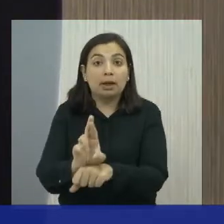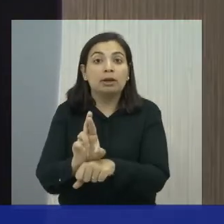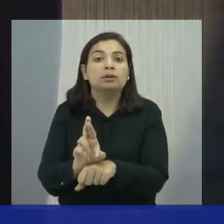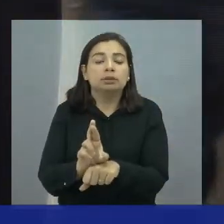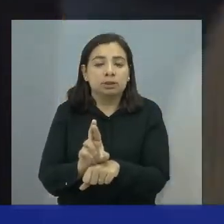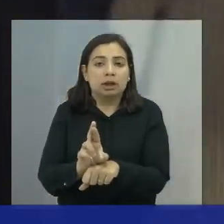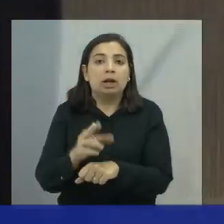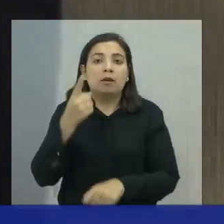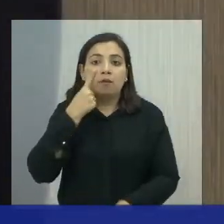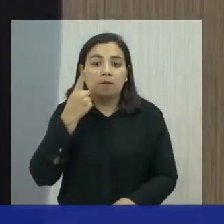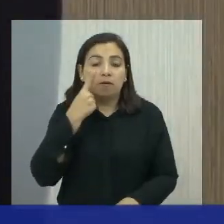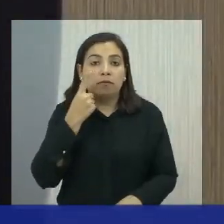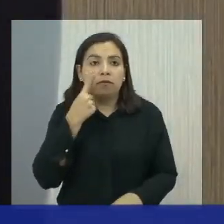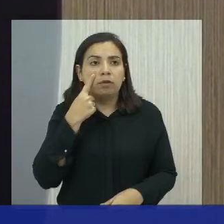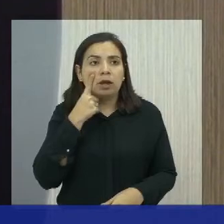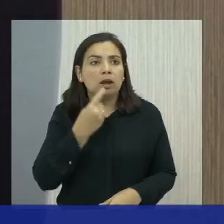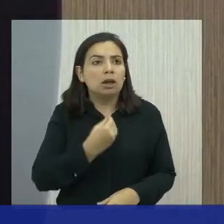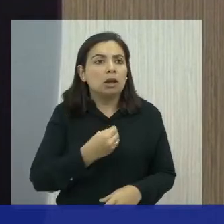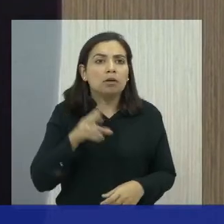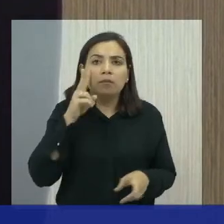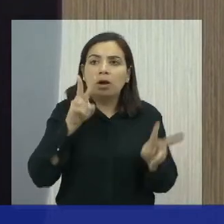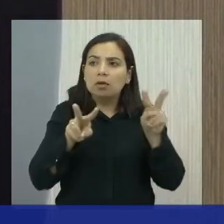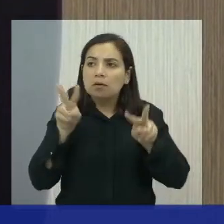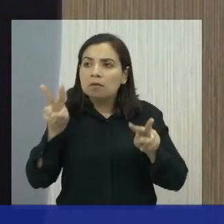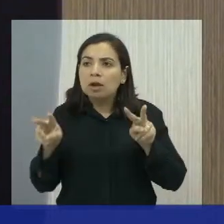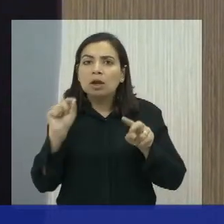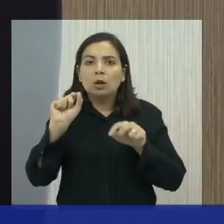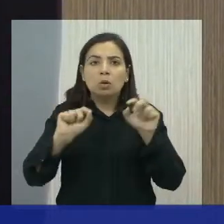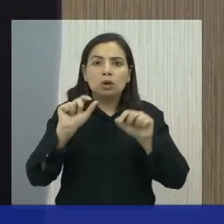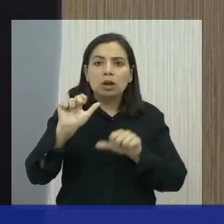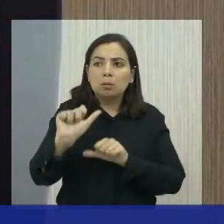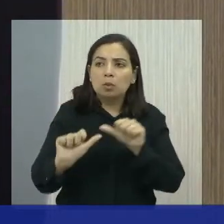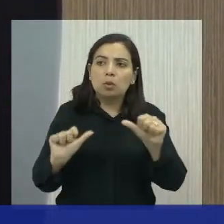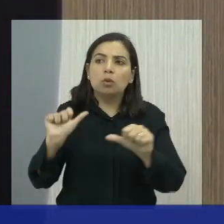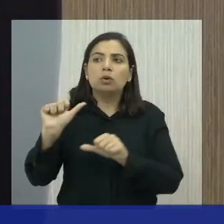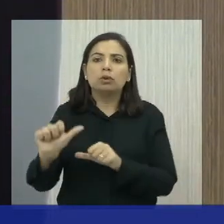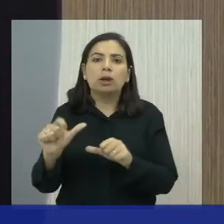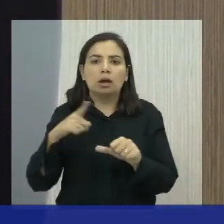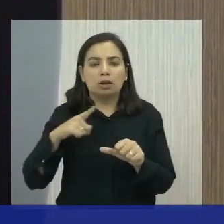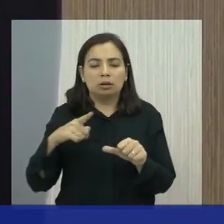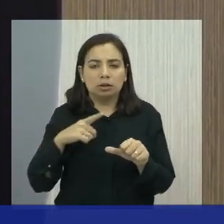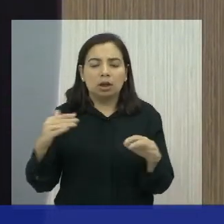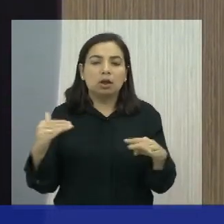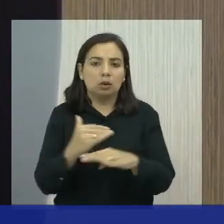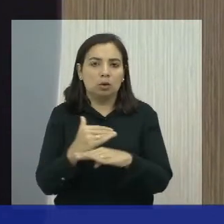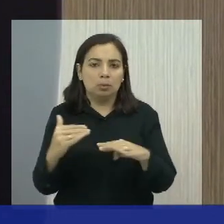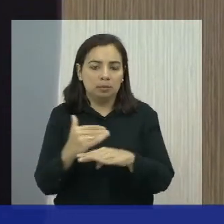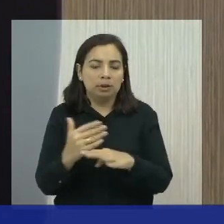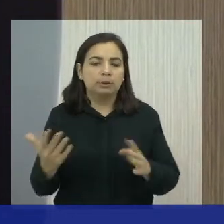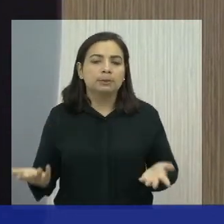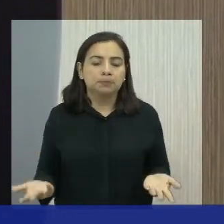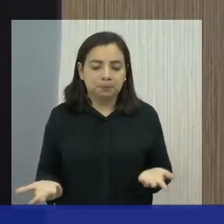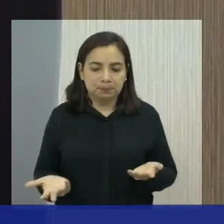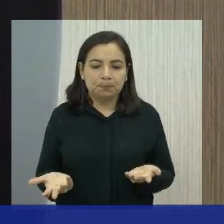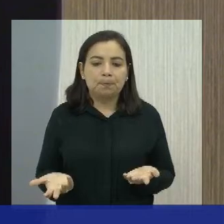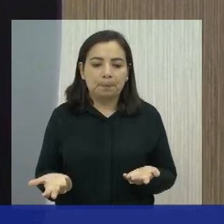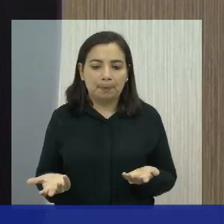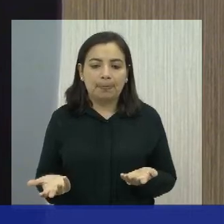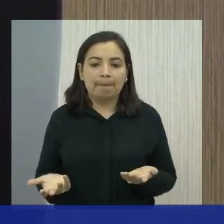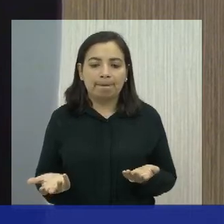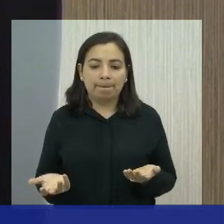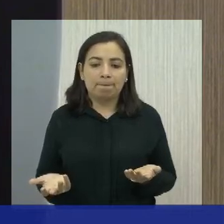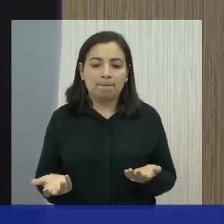vivenciar as mudanças, as intervenções da operação urbana consorciada, né, elas